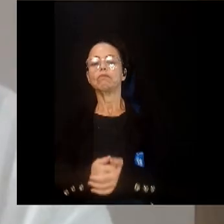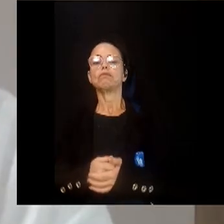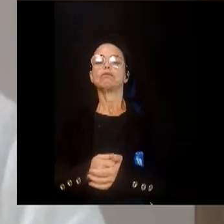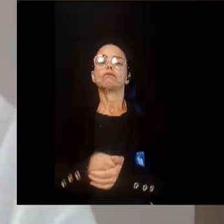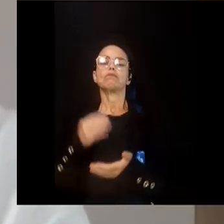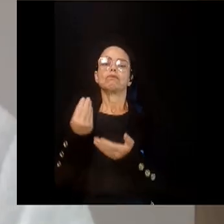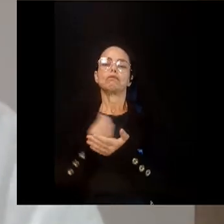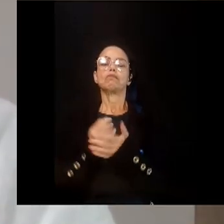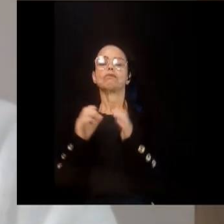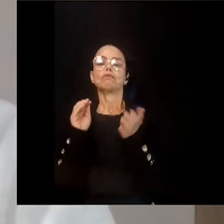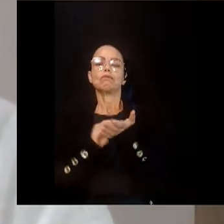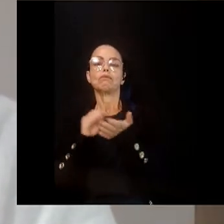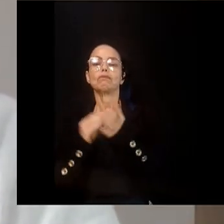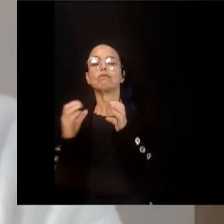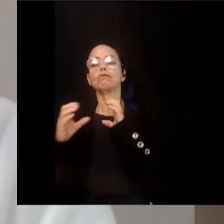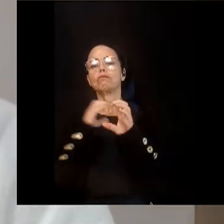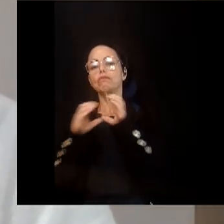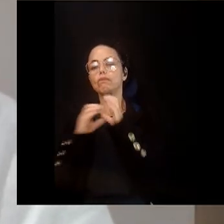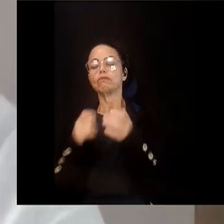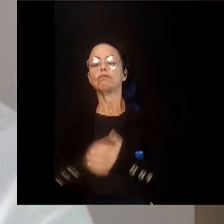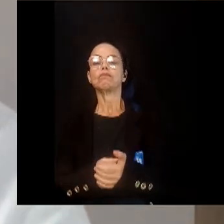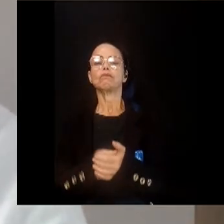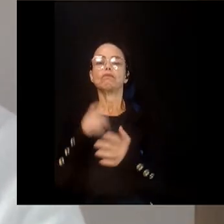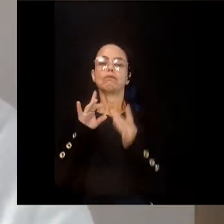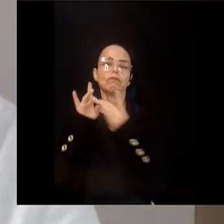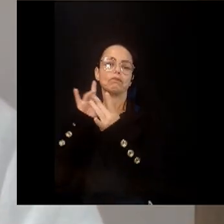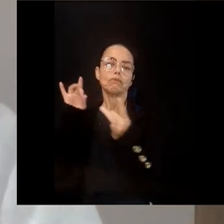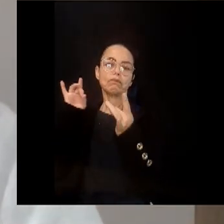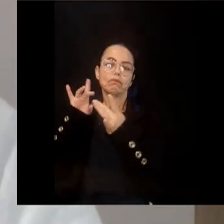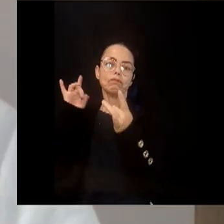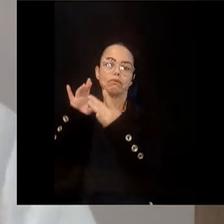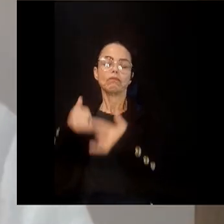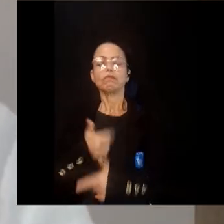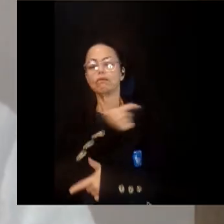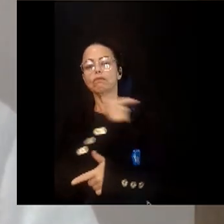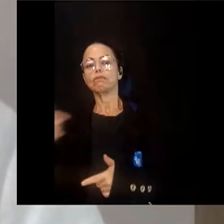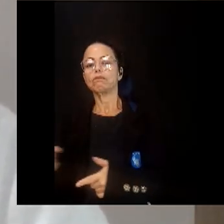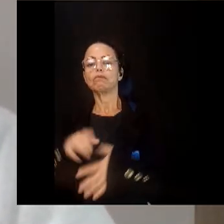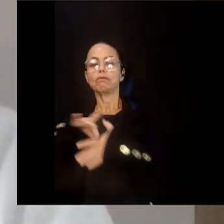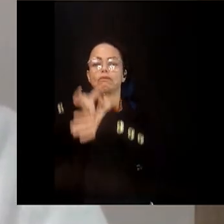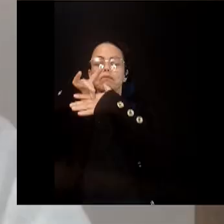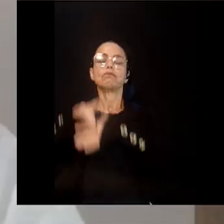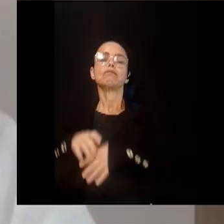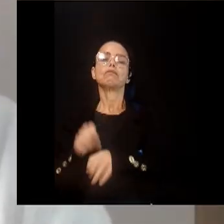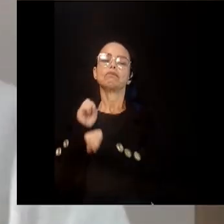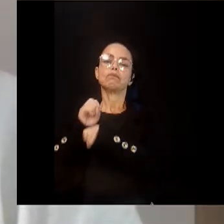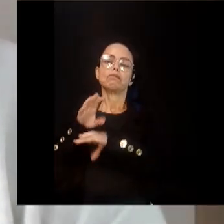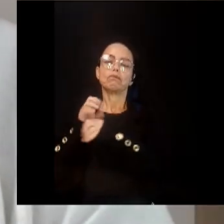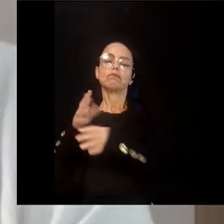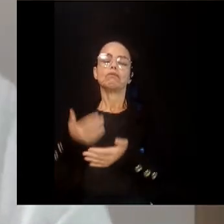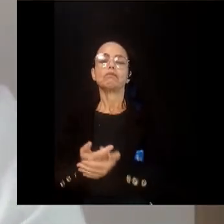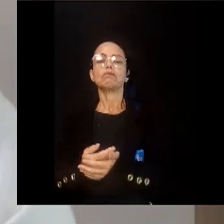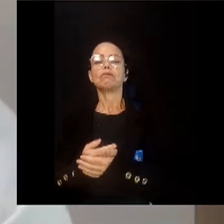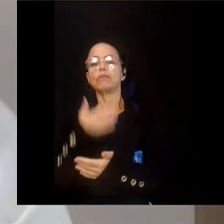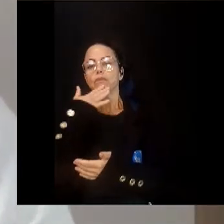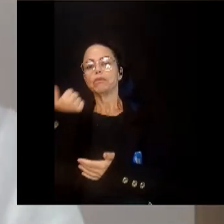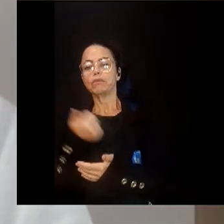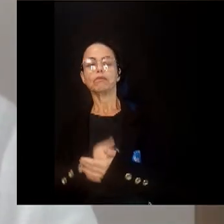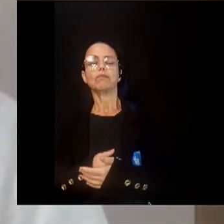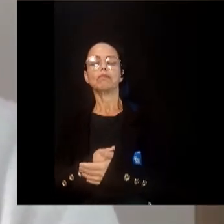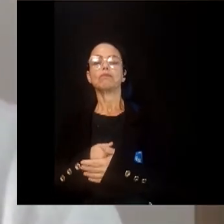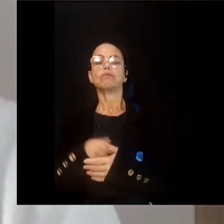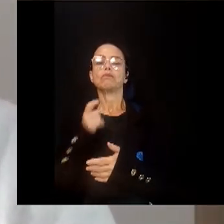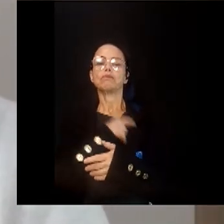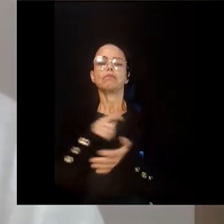comunicação, feedback que não existe, ou a liderança que precisa se capacitar. Isso, numa roda de conversa, a gente consegue mapear. Então, se a